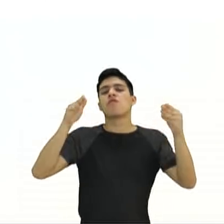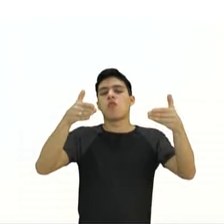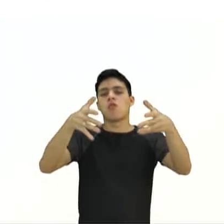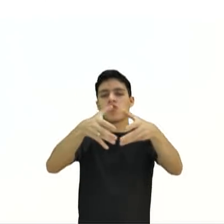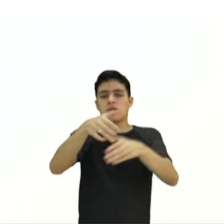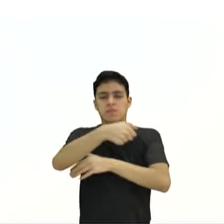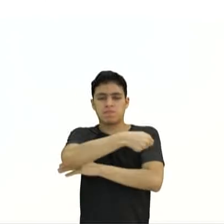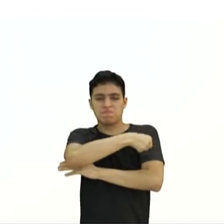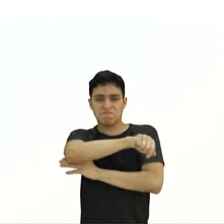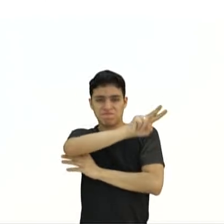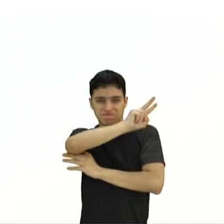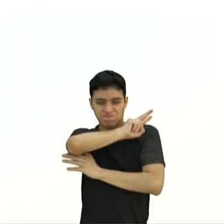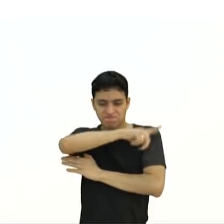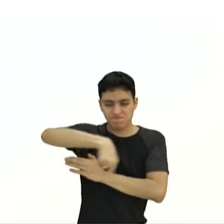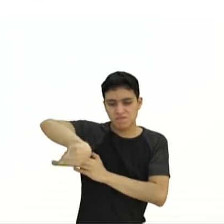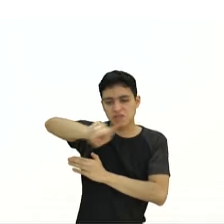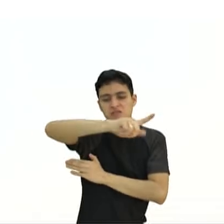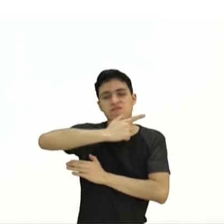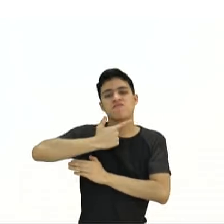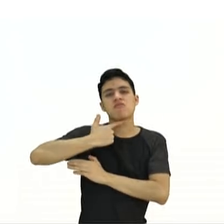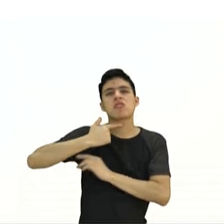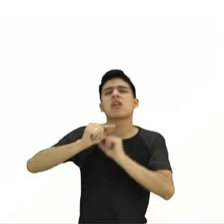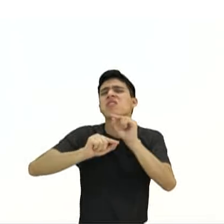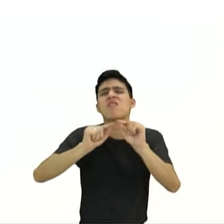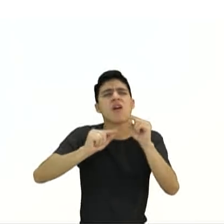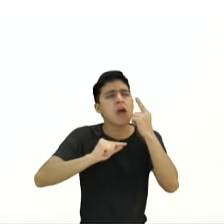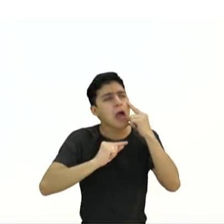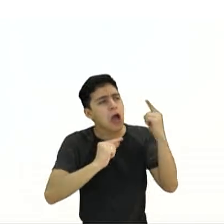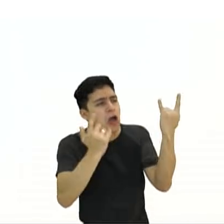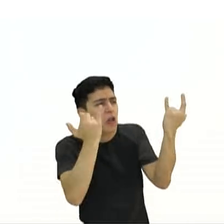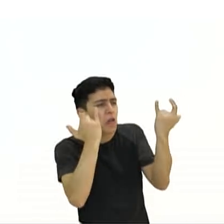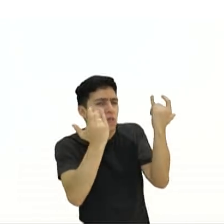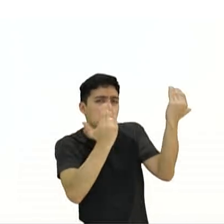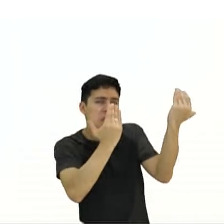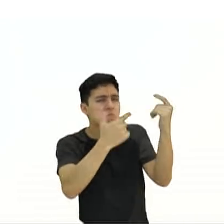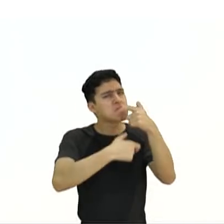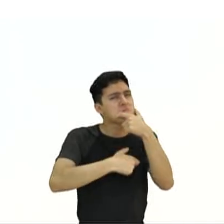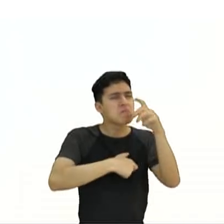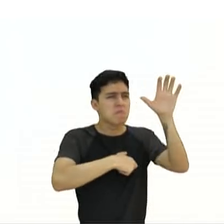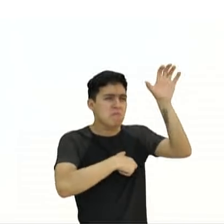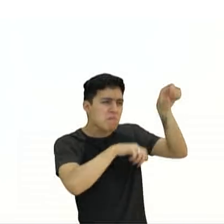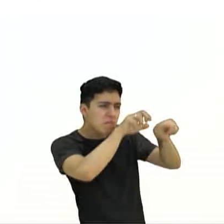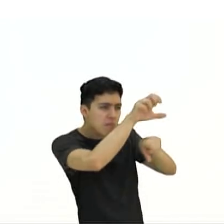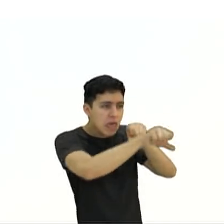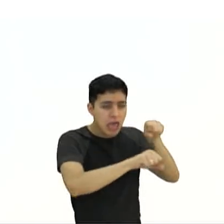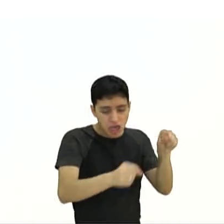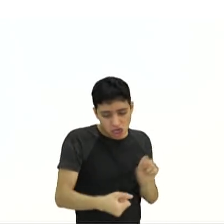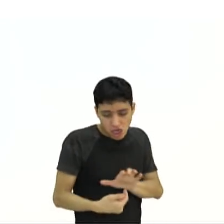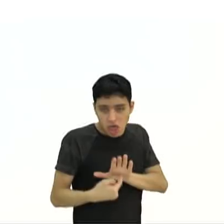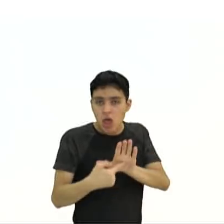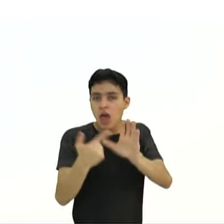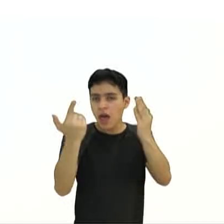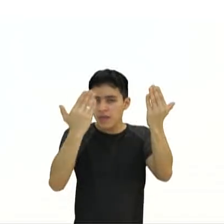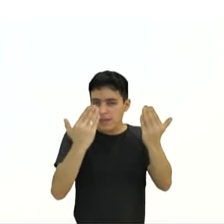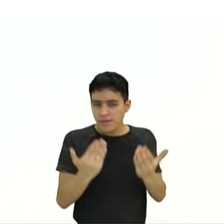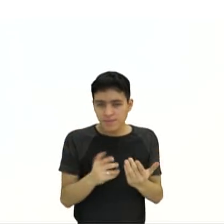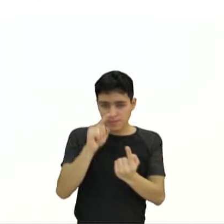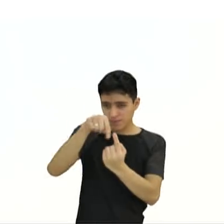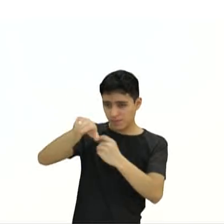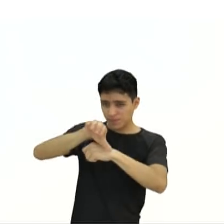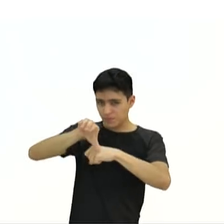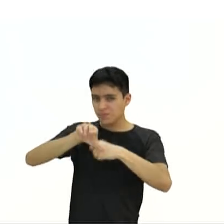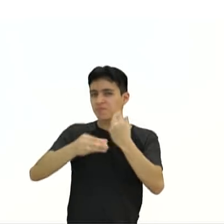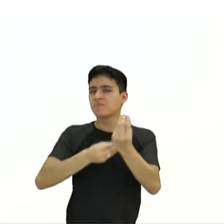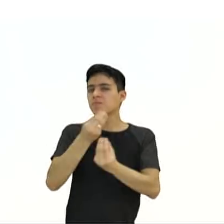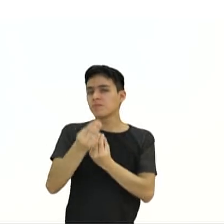do ensino médio que buscam as notícias de caráter suspeito para analisá-las. Os objetivos do curso se